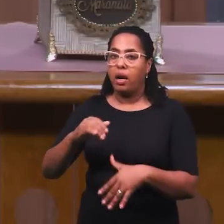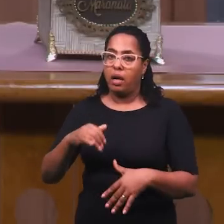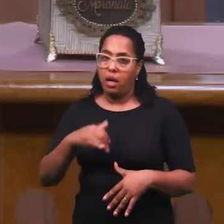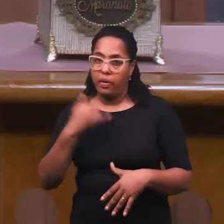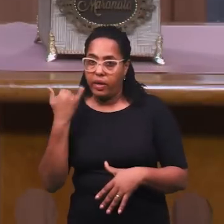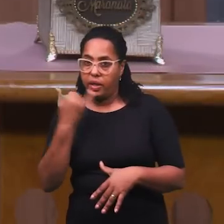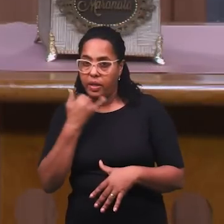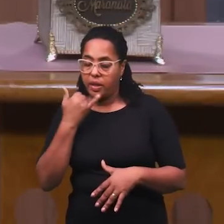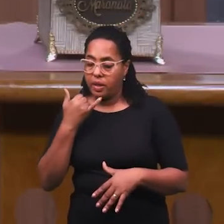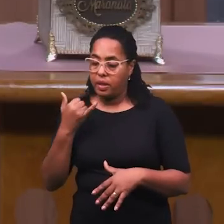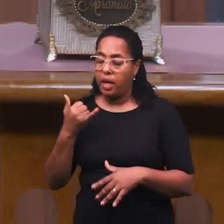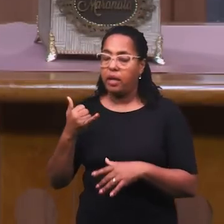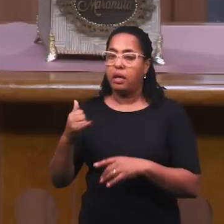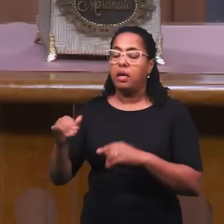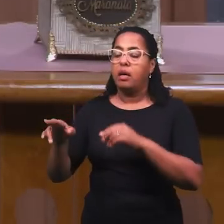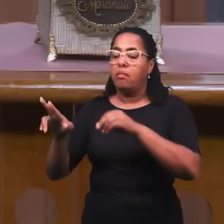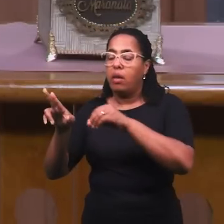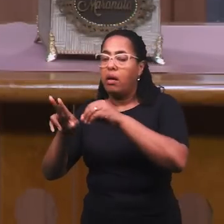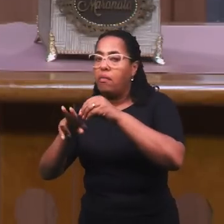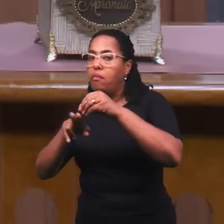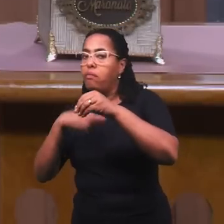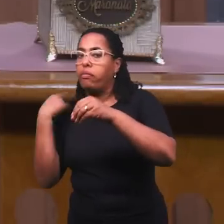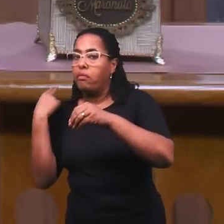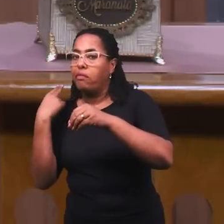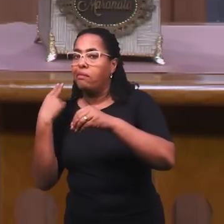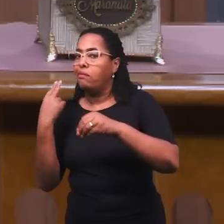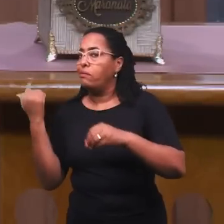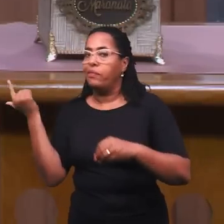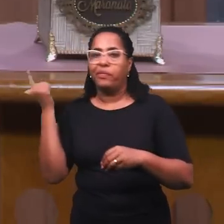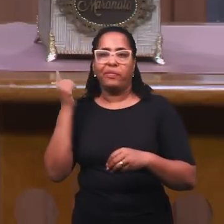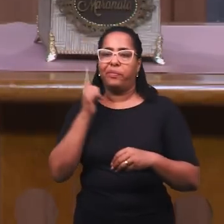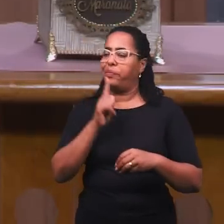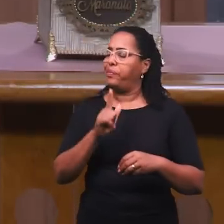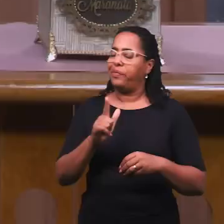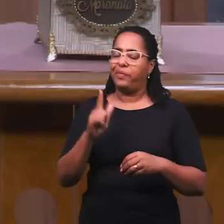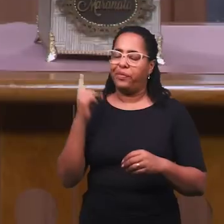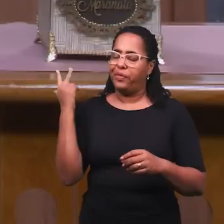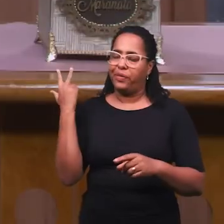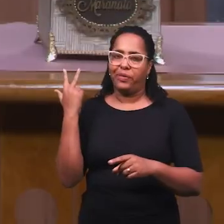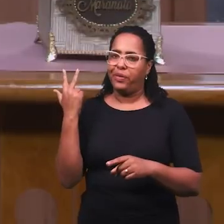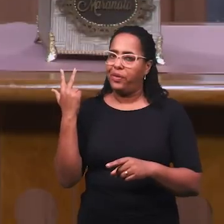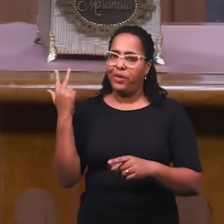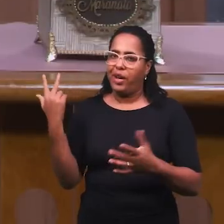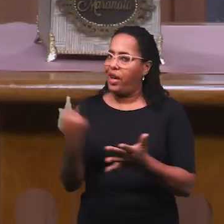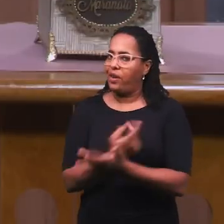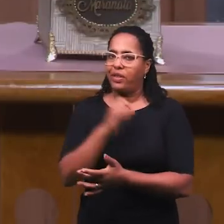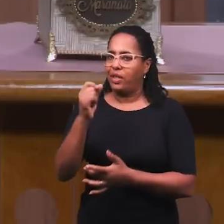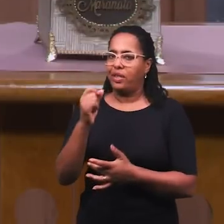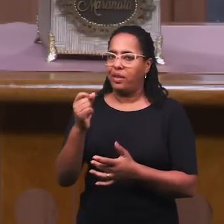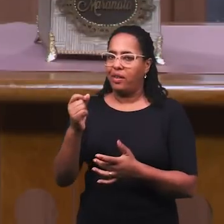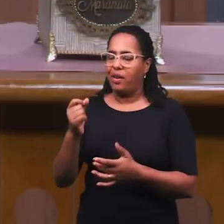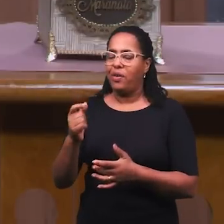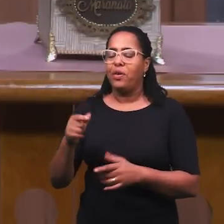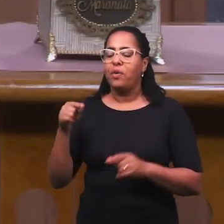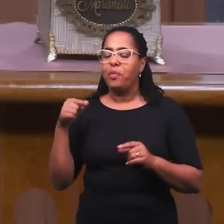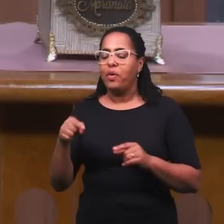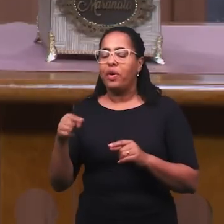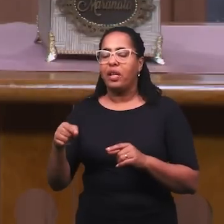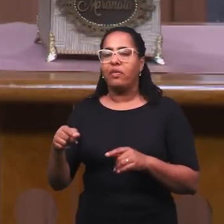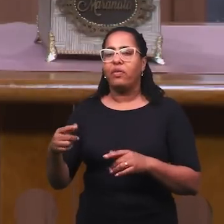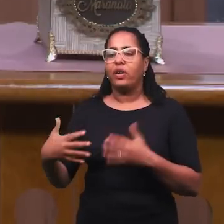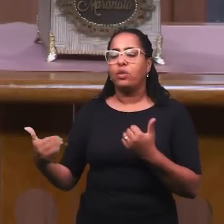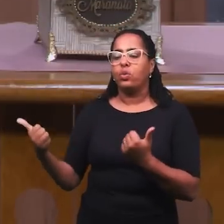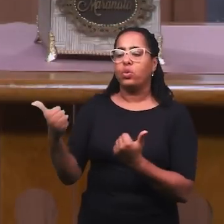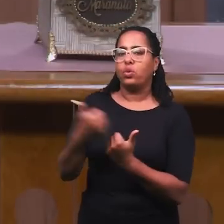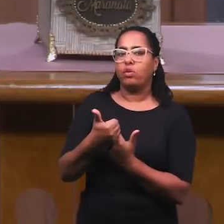o sacrifício, que não aconteceu na vida de Isaque, mas aconteceu no animal que estava ali amarrado profeticamente, falando